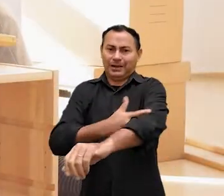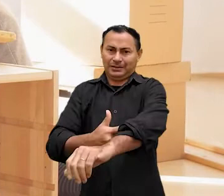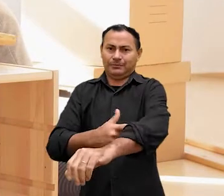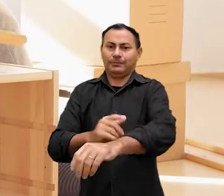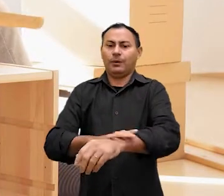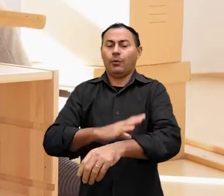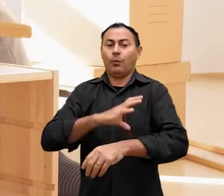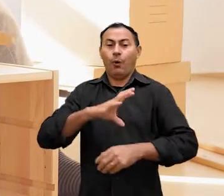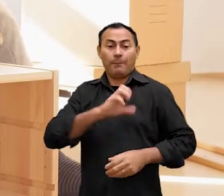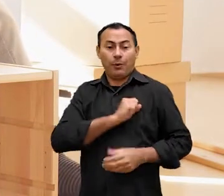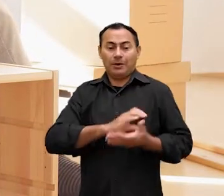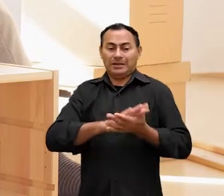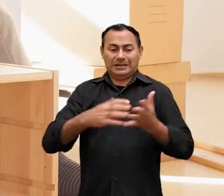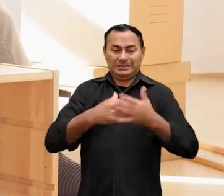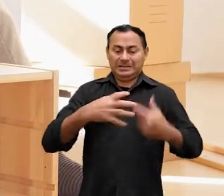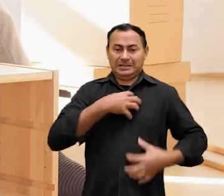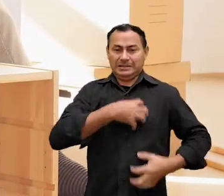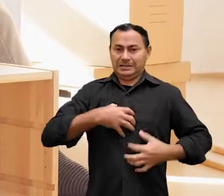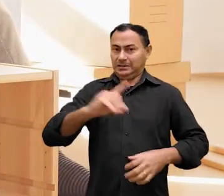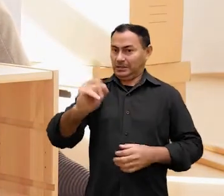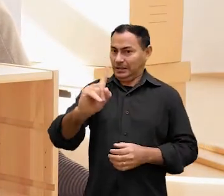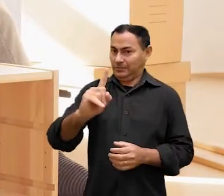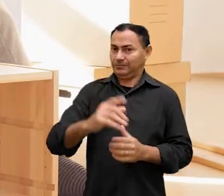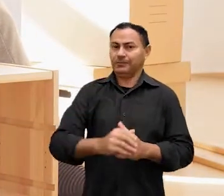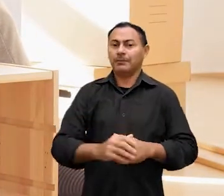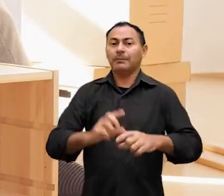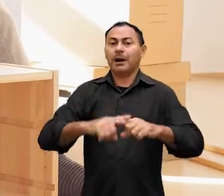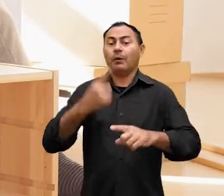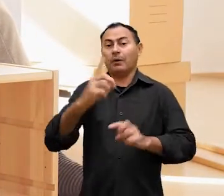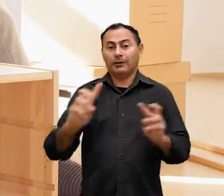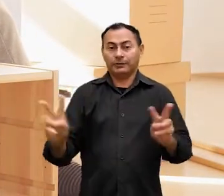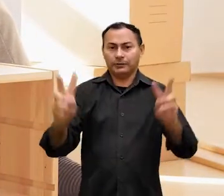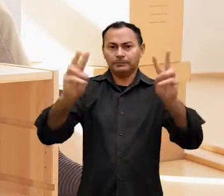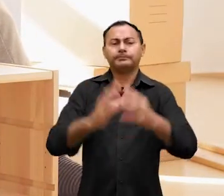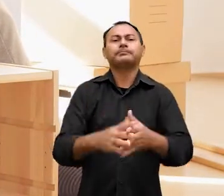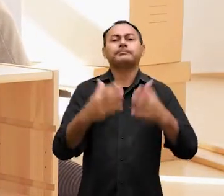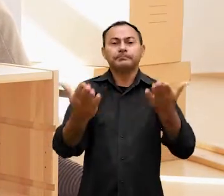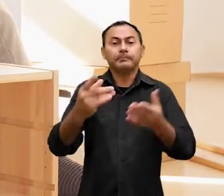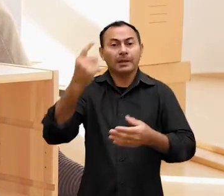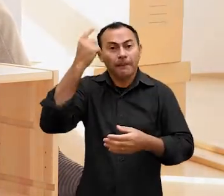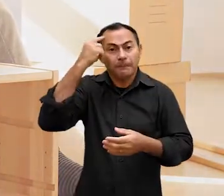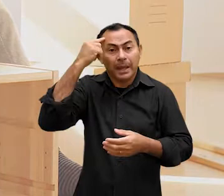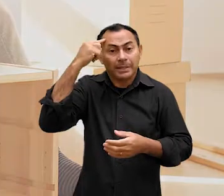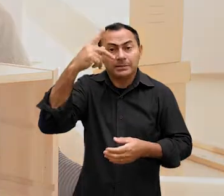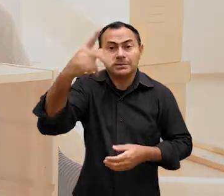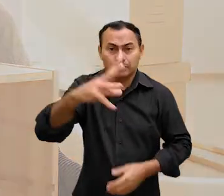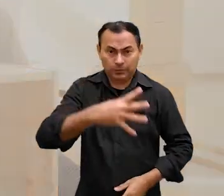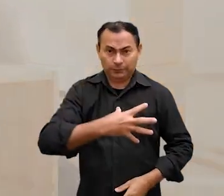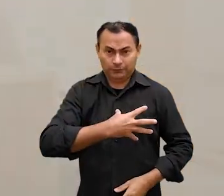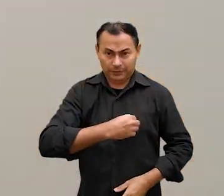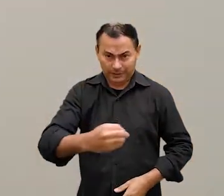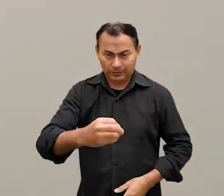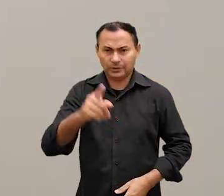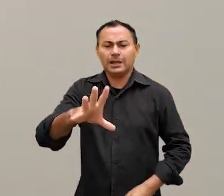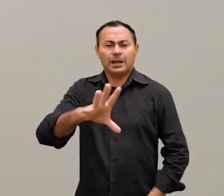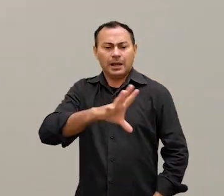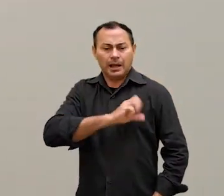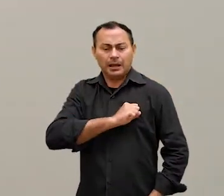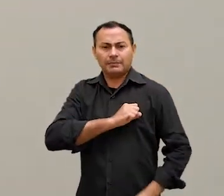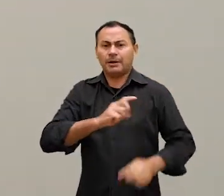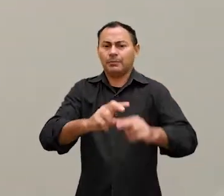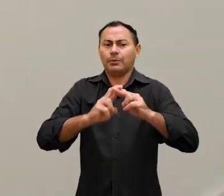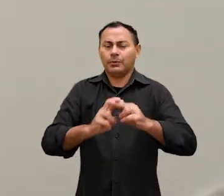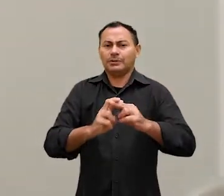se ira facilmente. Mais uma virtude. Pense em um dos seus filhos. Você o ama e por isso não